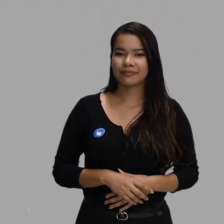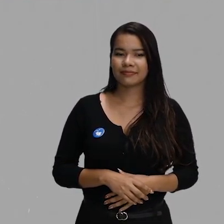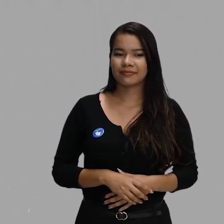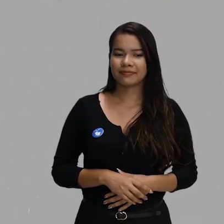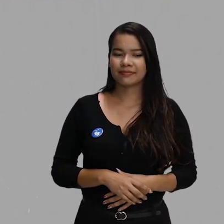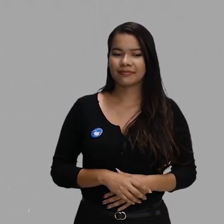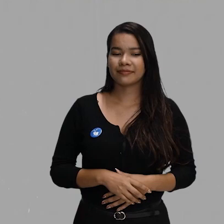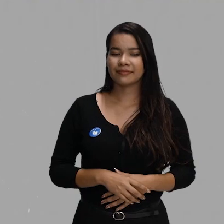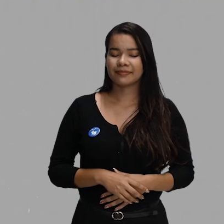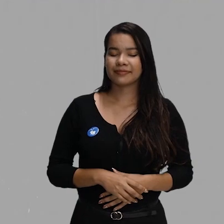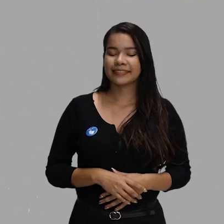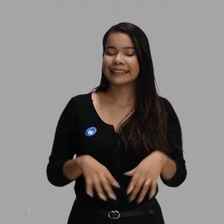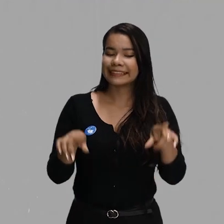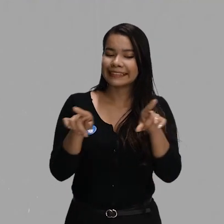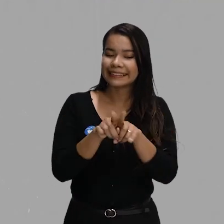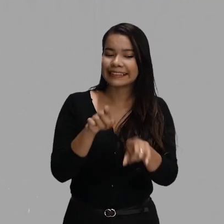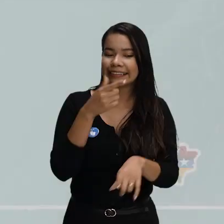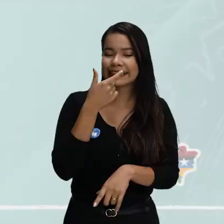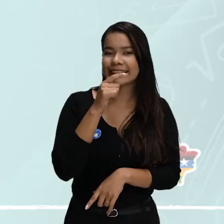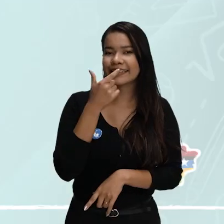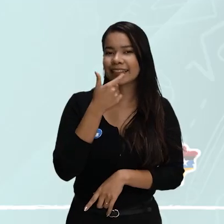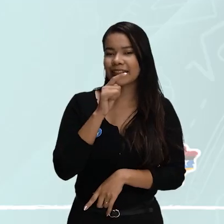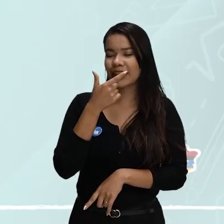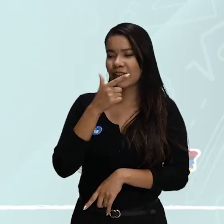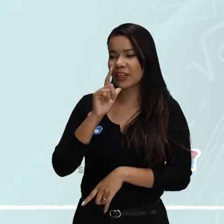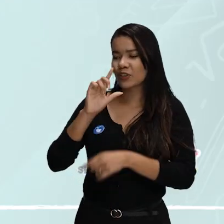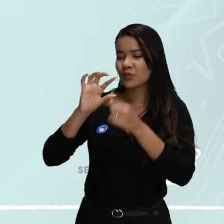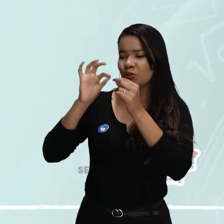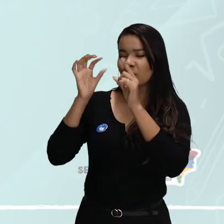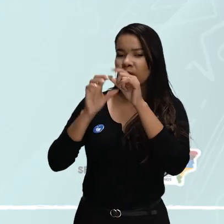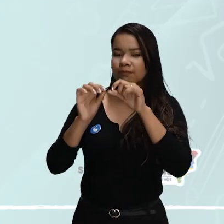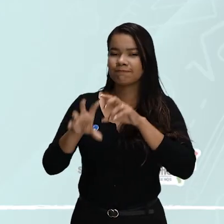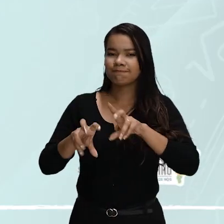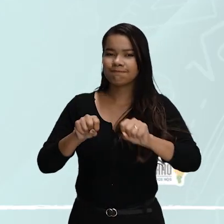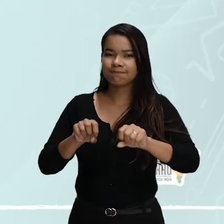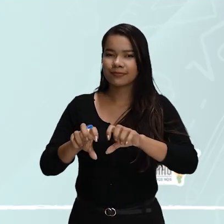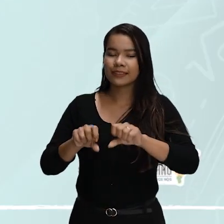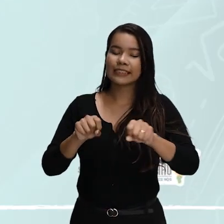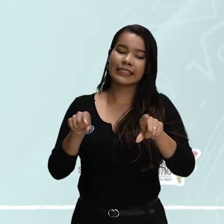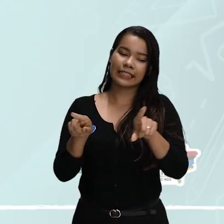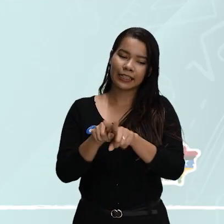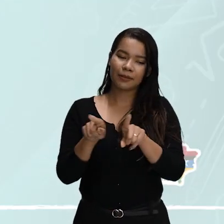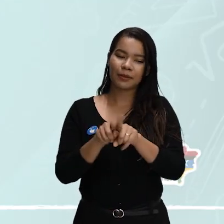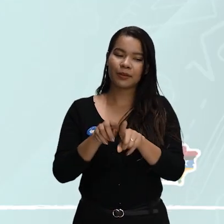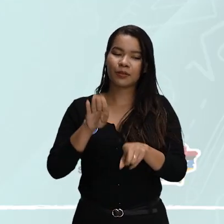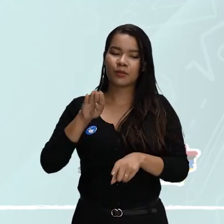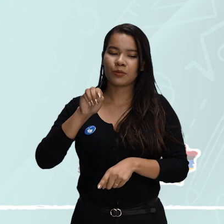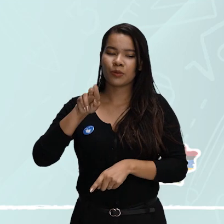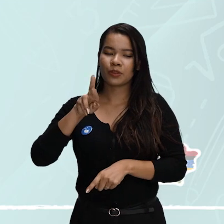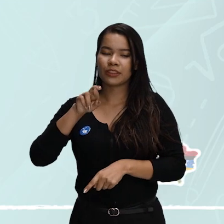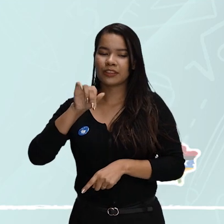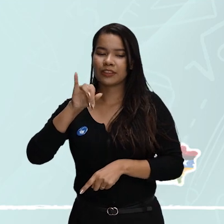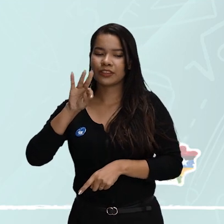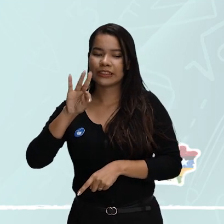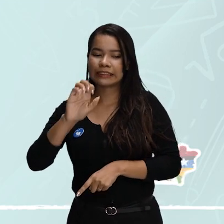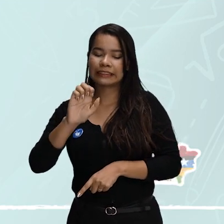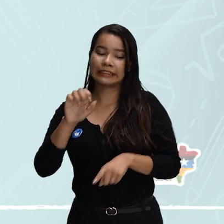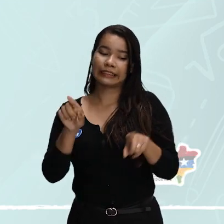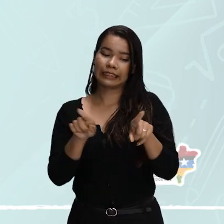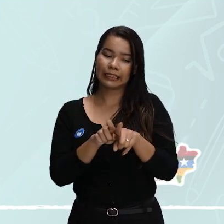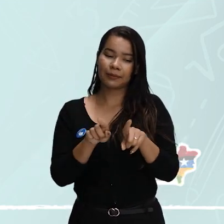derre-sol. E fruta lá tem juçara, abricó e buriti.